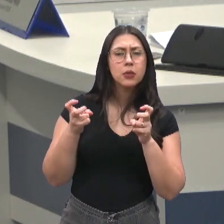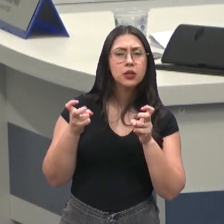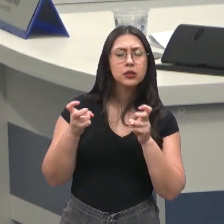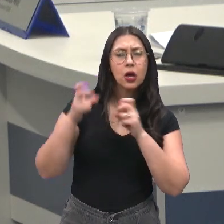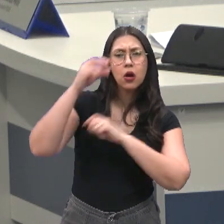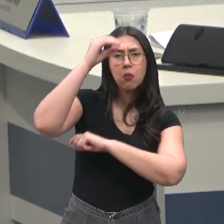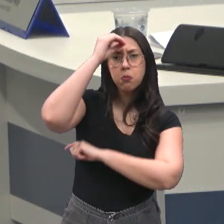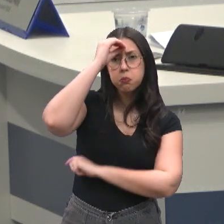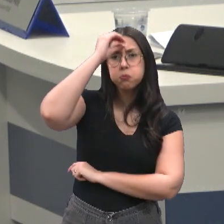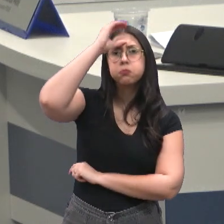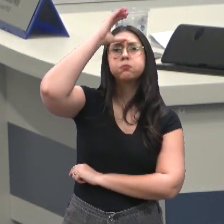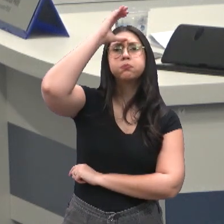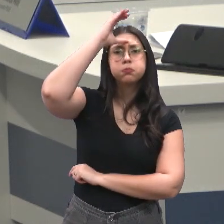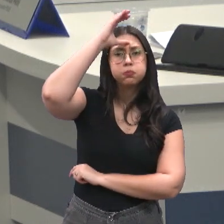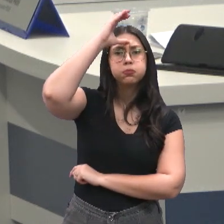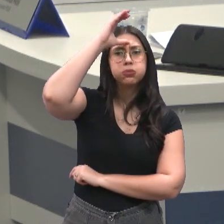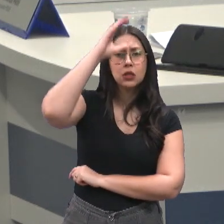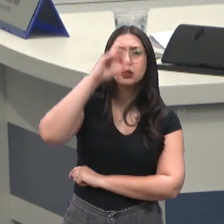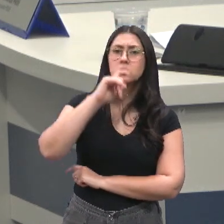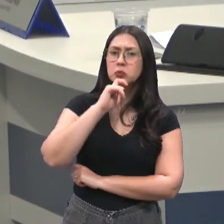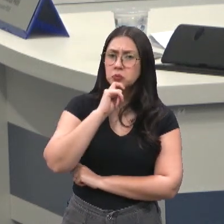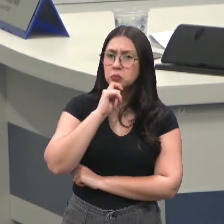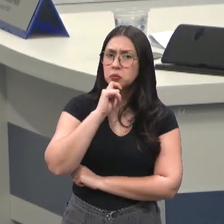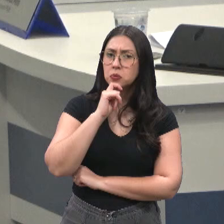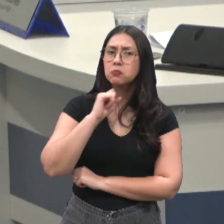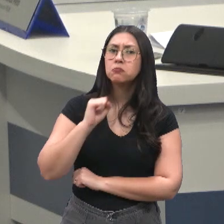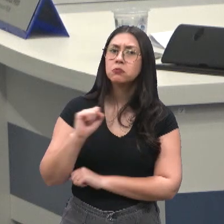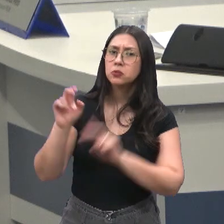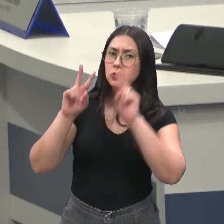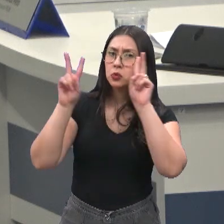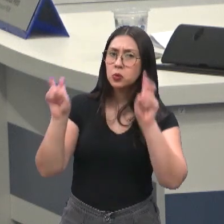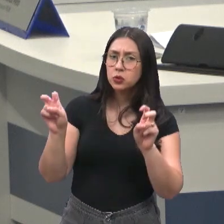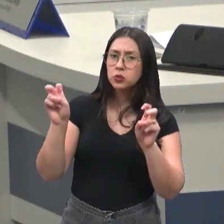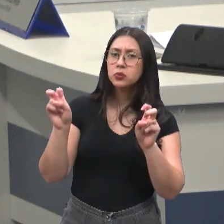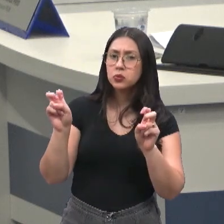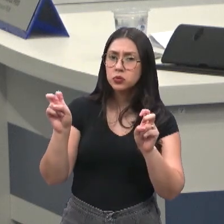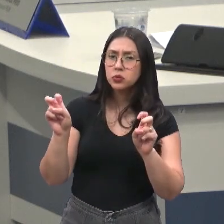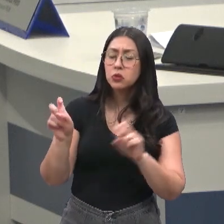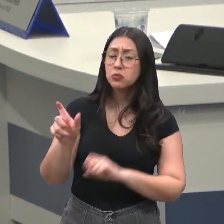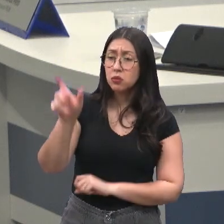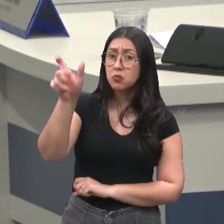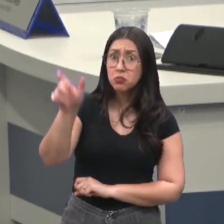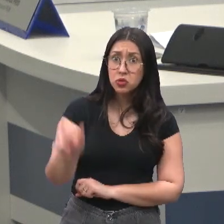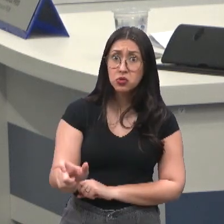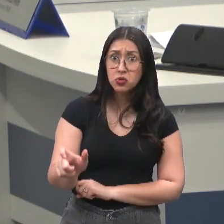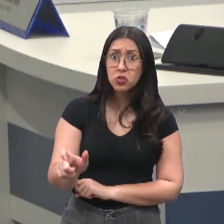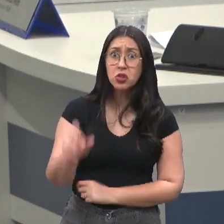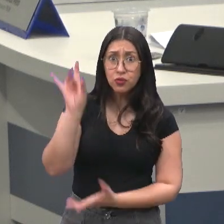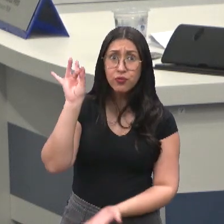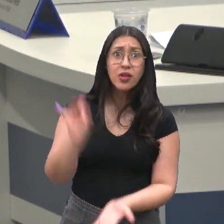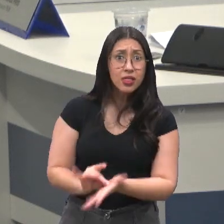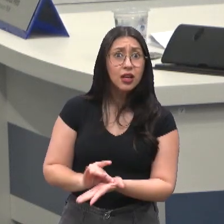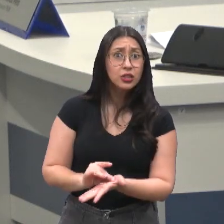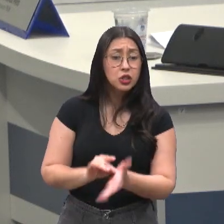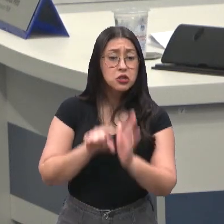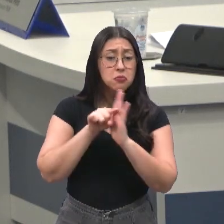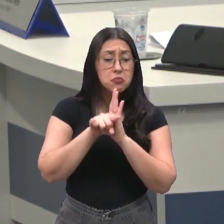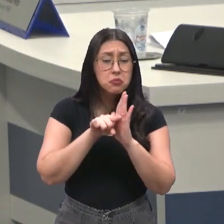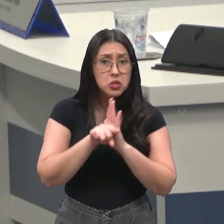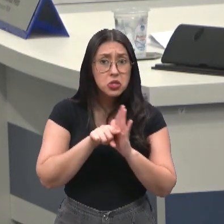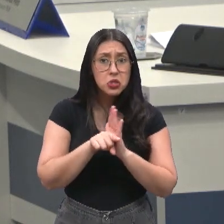conhecimento que Vossa Excelência tem sobre essa matéria, né? É alguém que realmente debruçou sobre esse